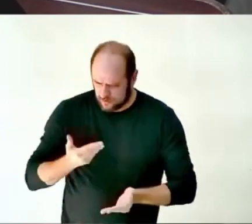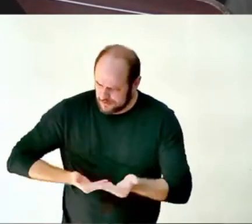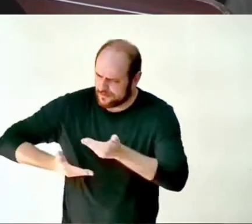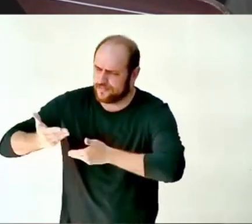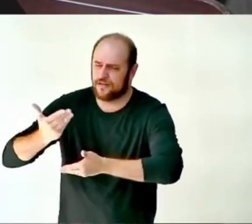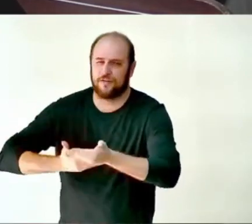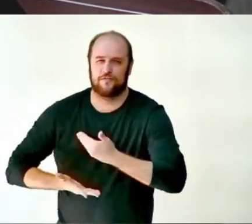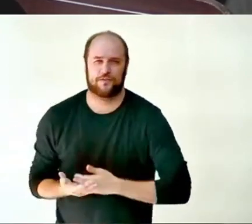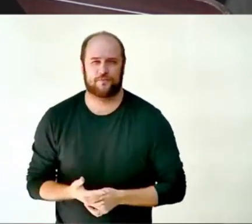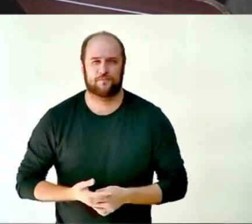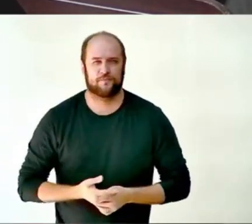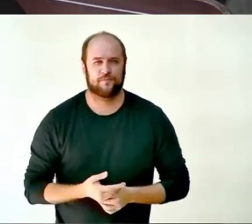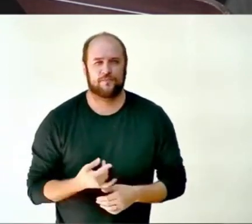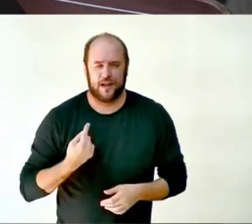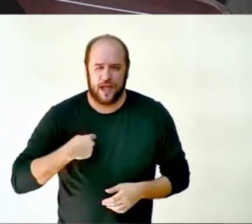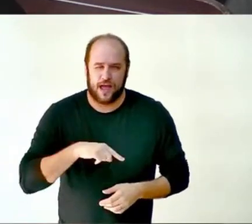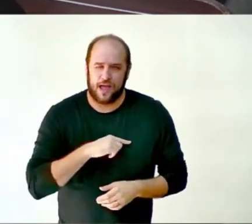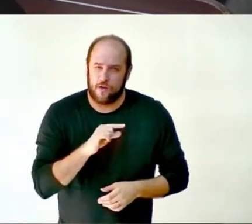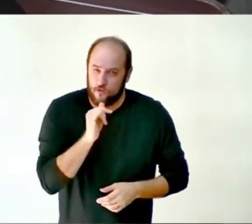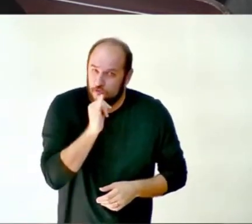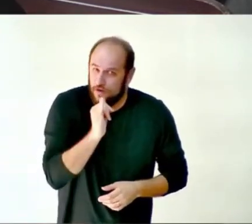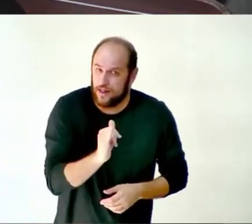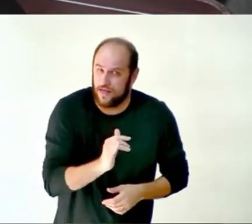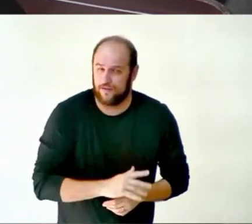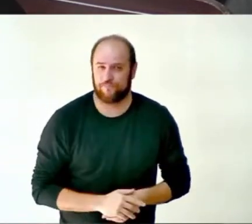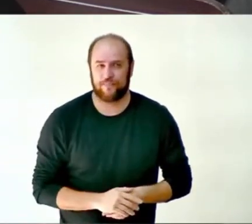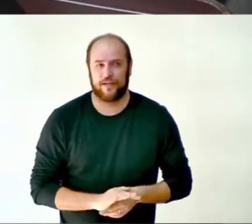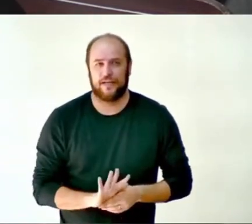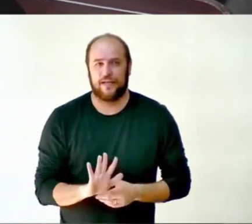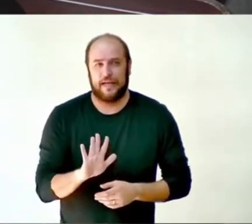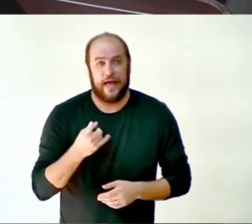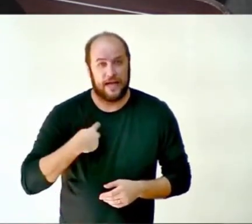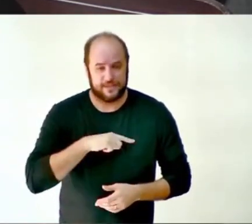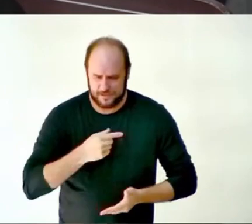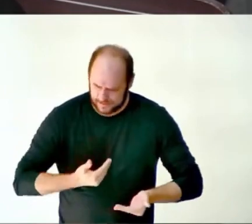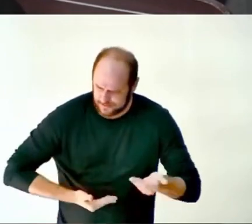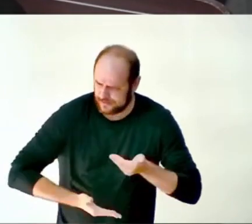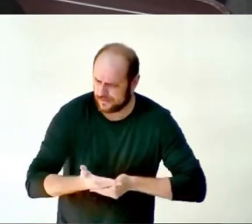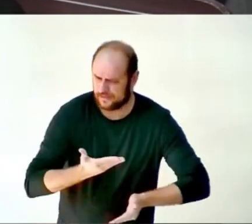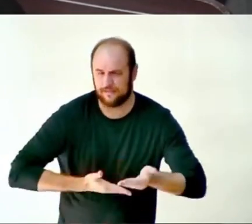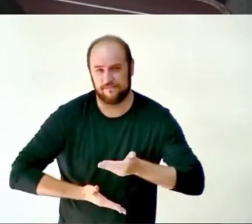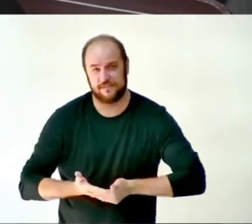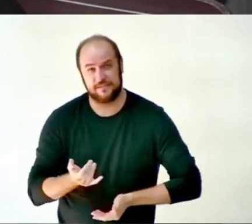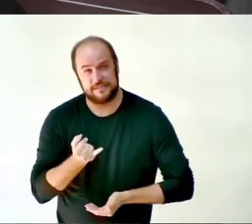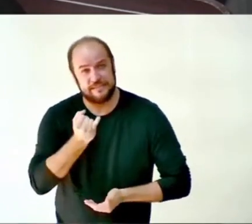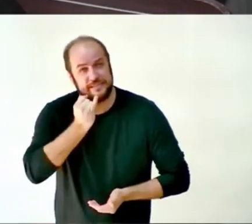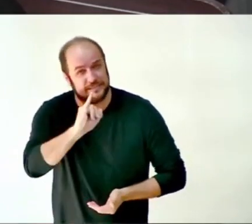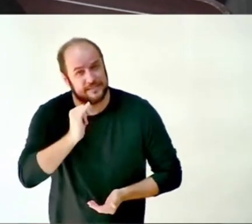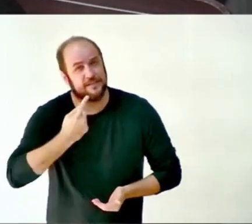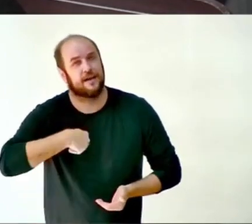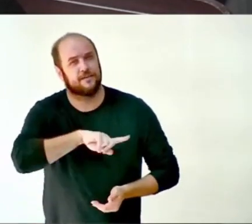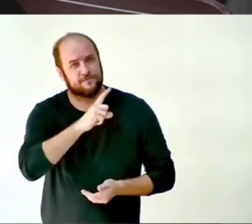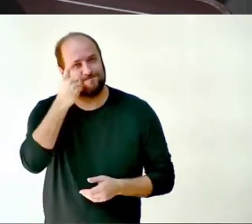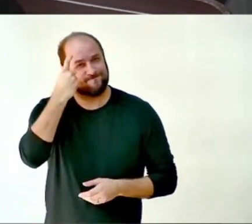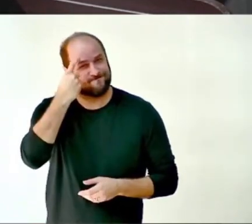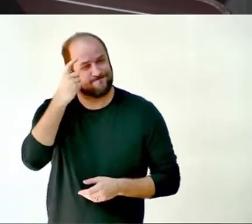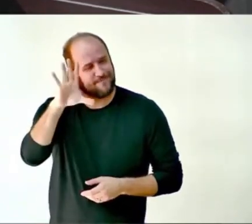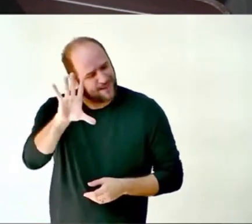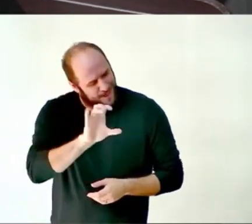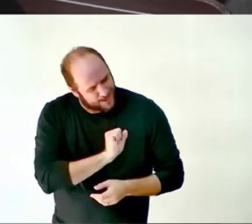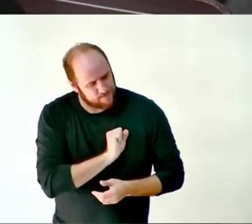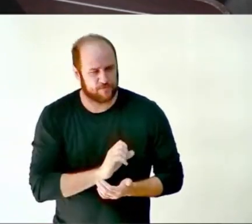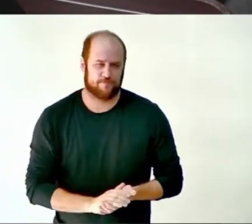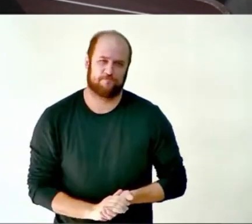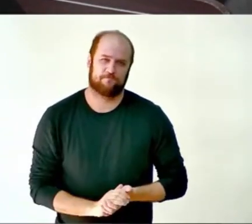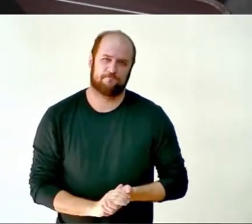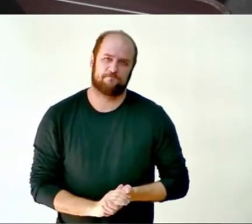dizer, nós só somos hospitaleiros e serviçais de acordo com o quanto somos sóbrios e amorosos. Porque ninguém dá o que